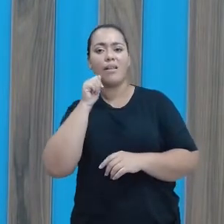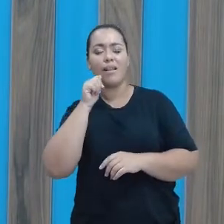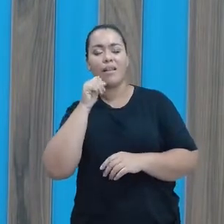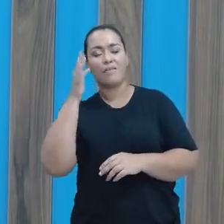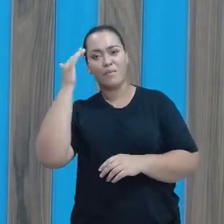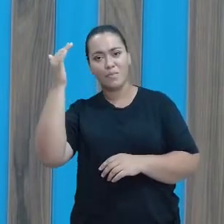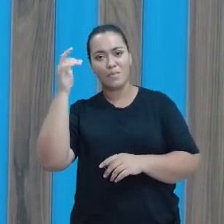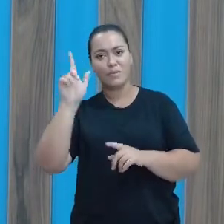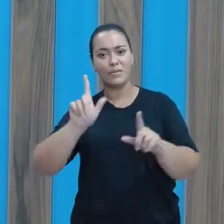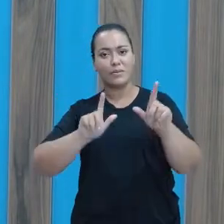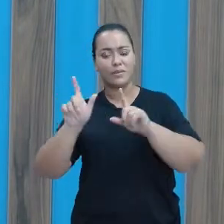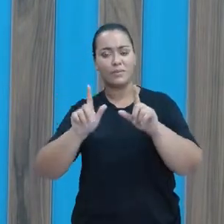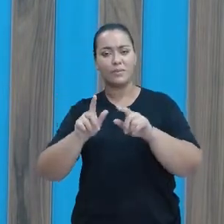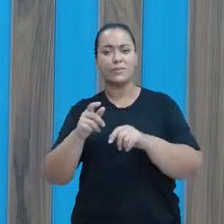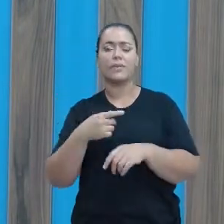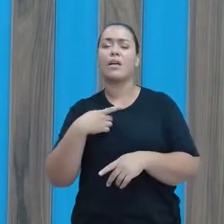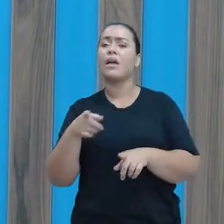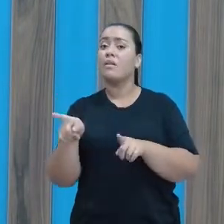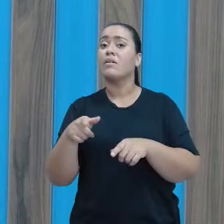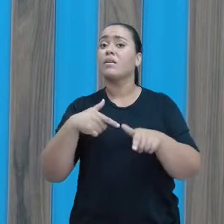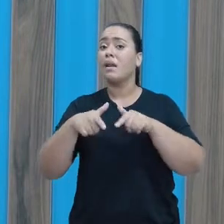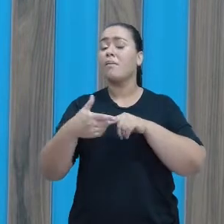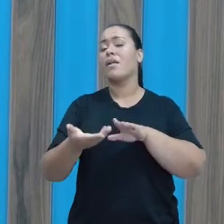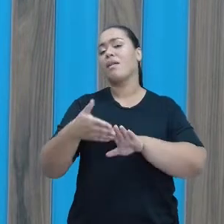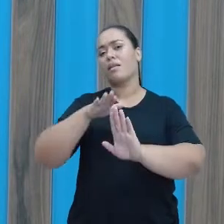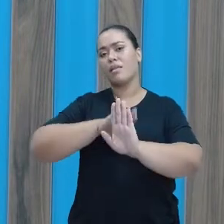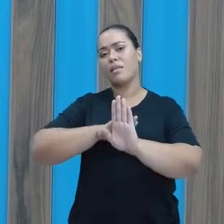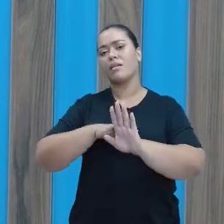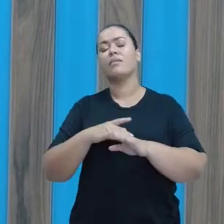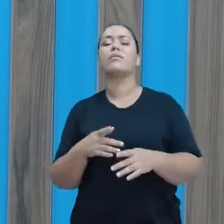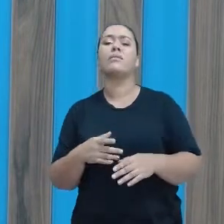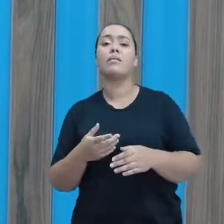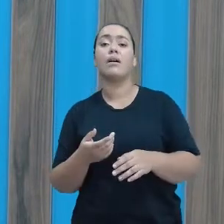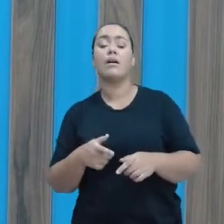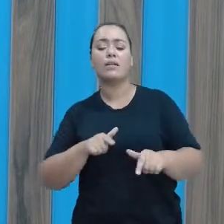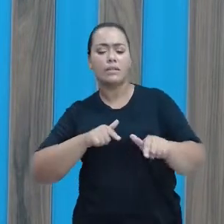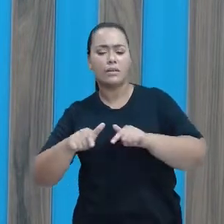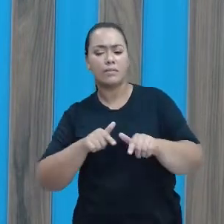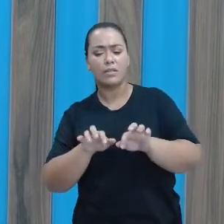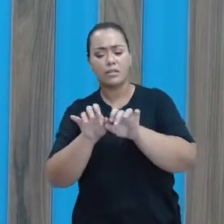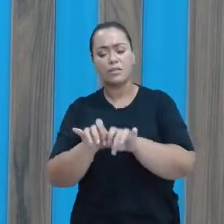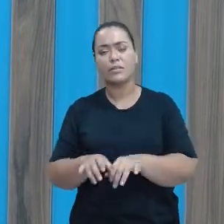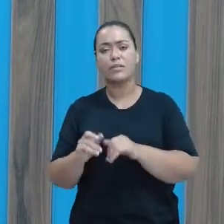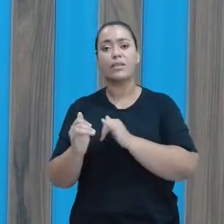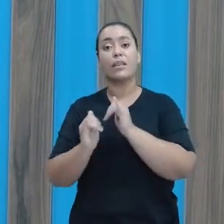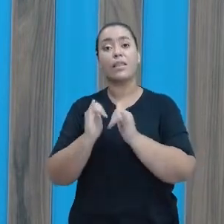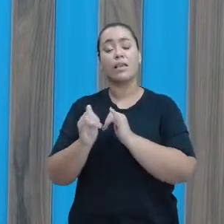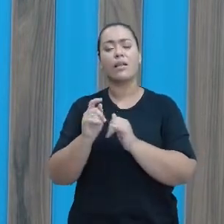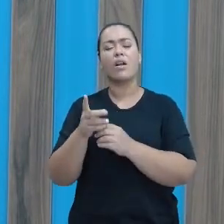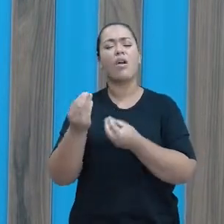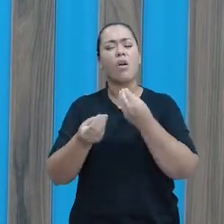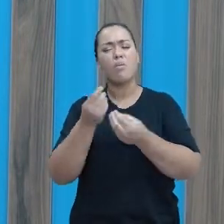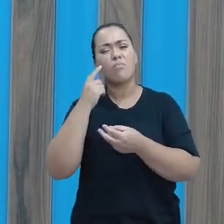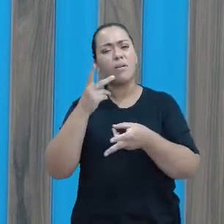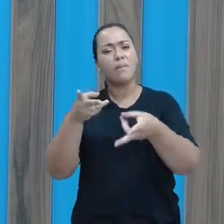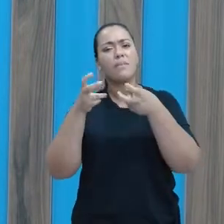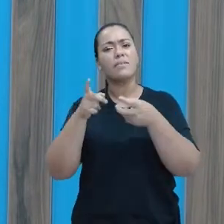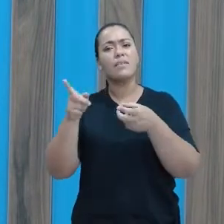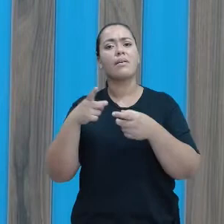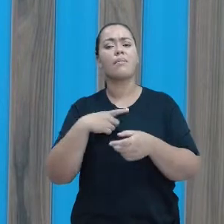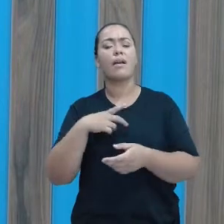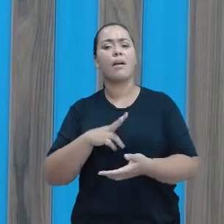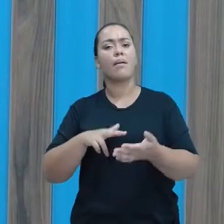trabalham muitas vezes nos bastidores, escrevendo na internet, não é? E aí, como é que você percebe esse papel, né, ativo da jornalista?